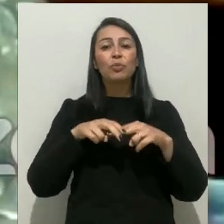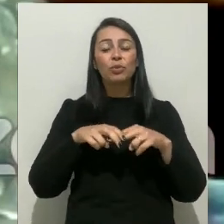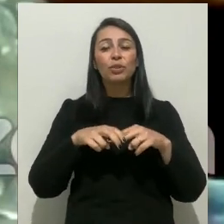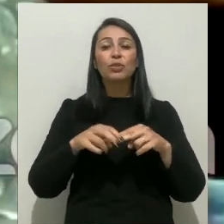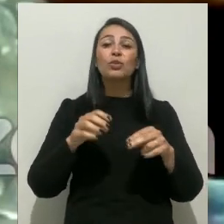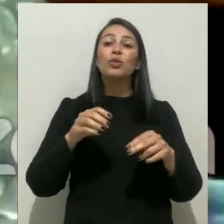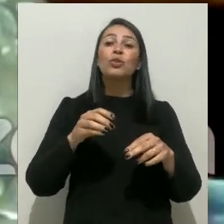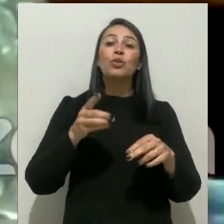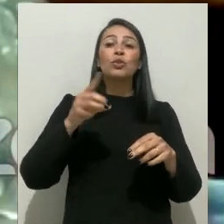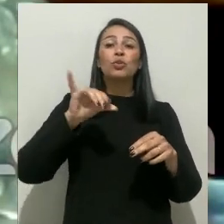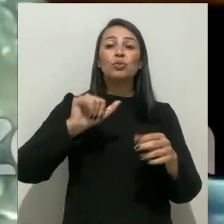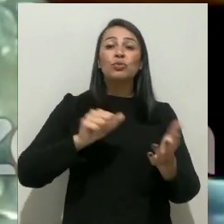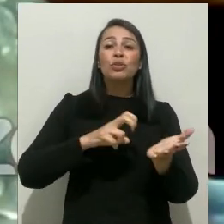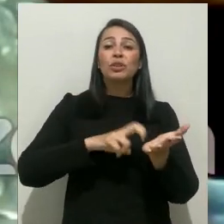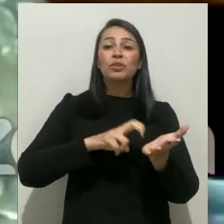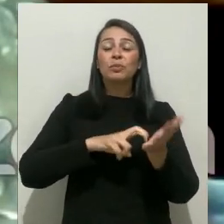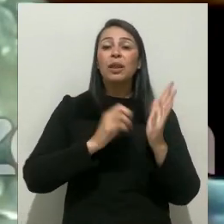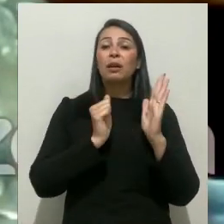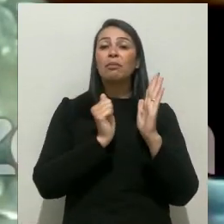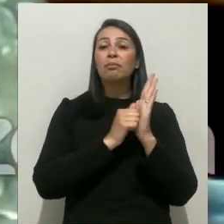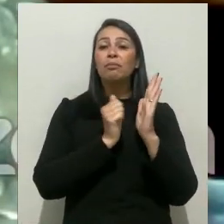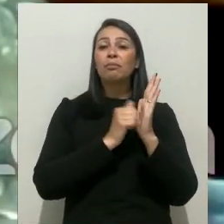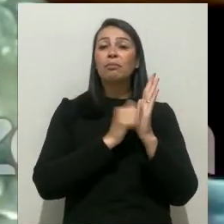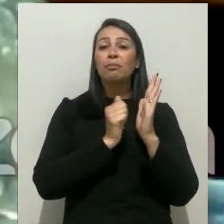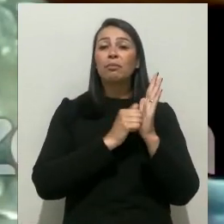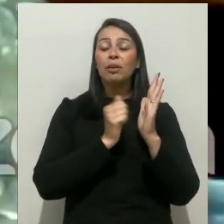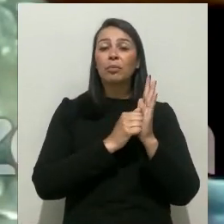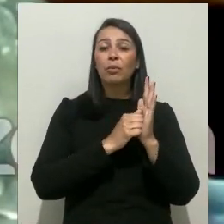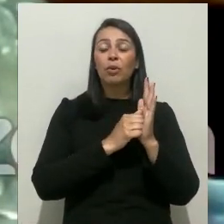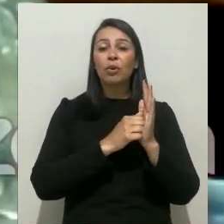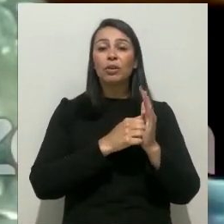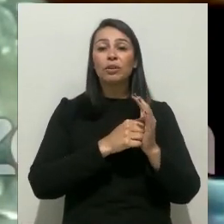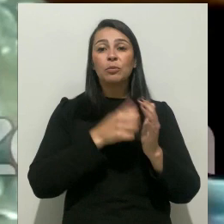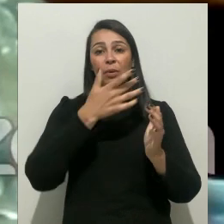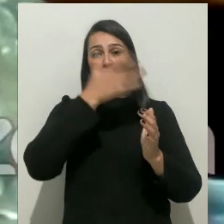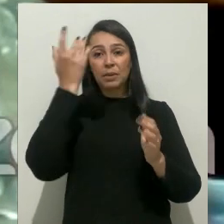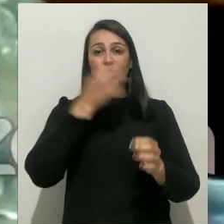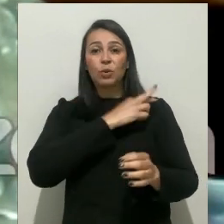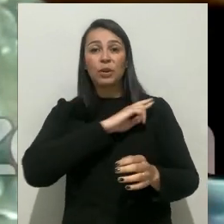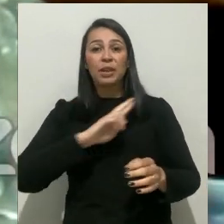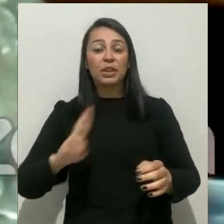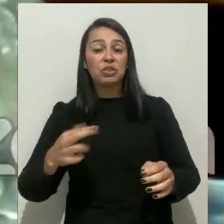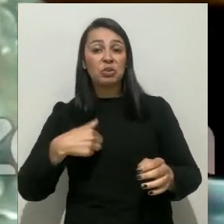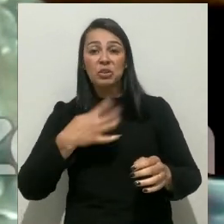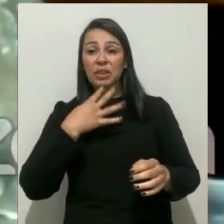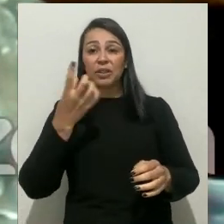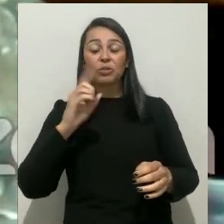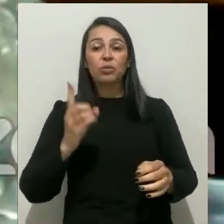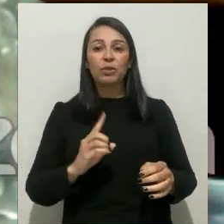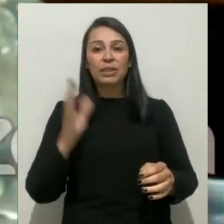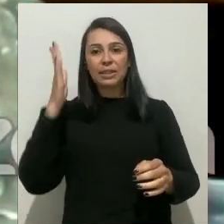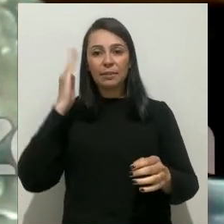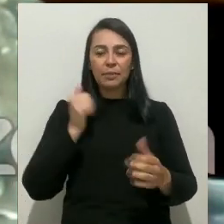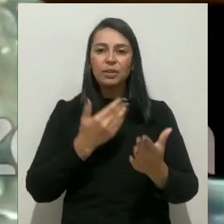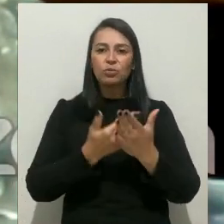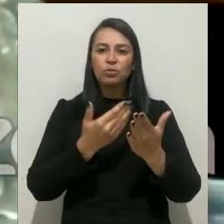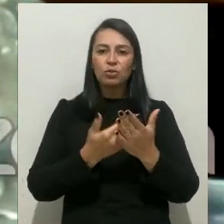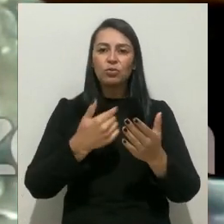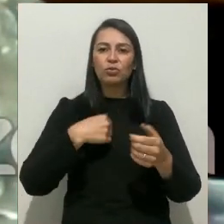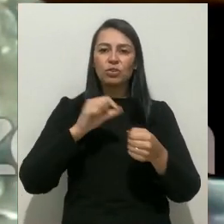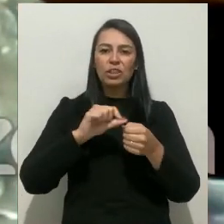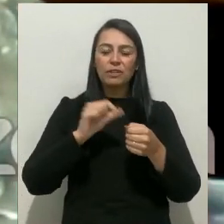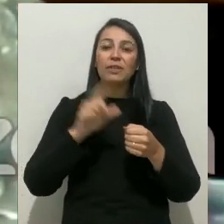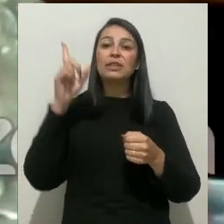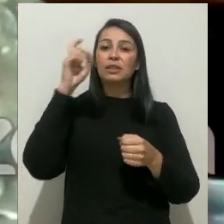numa nevoada manhã, bate-me à porta, até então desconhecido religioso, que, sabedor dos estudos que empreendia e